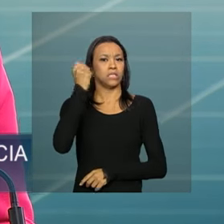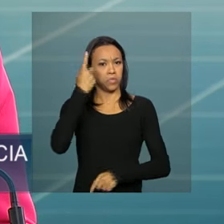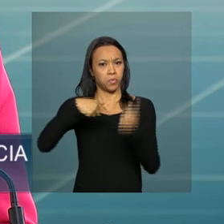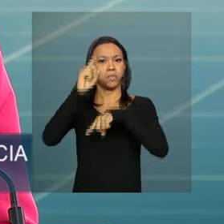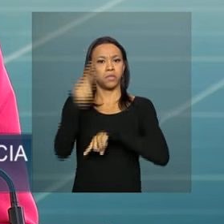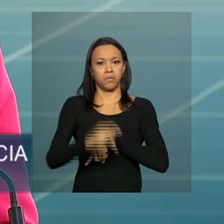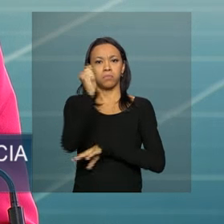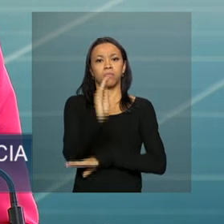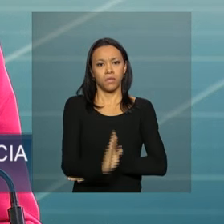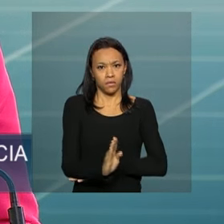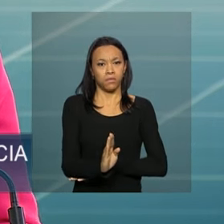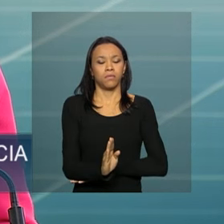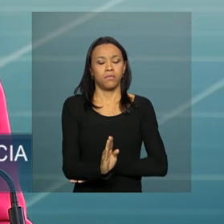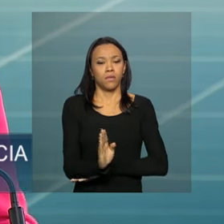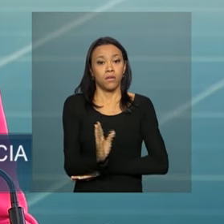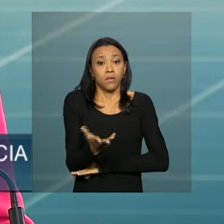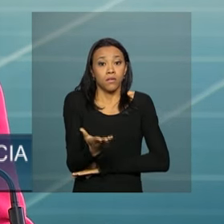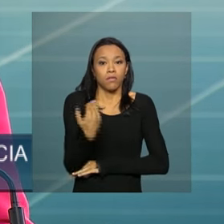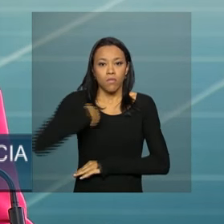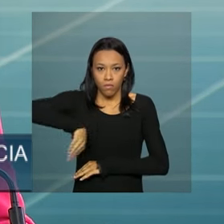sucesso no Brasil. Nós